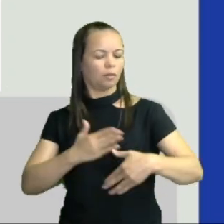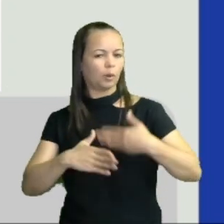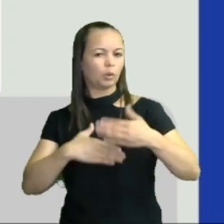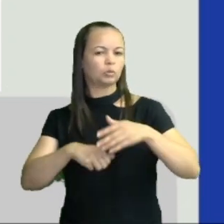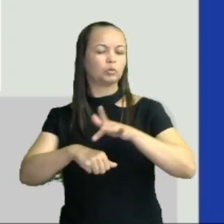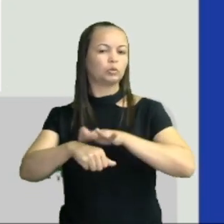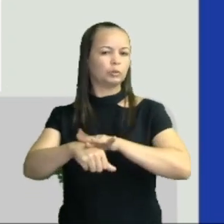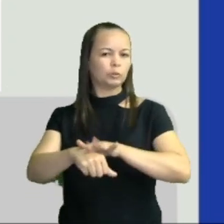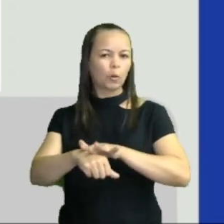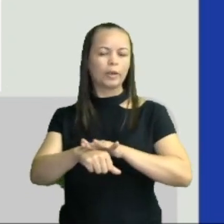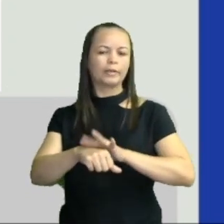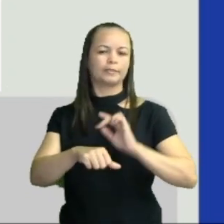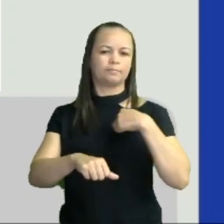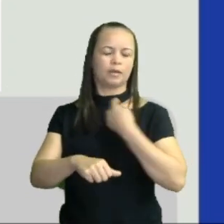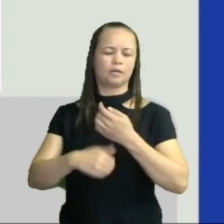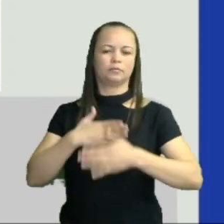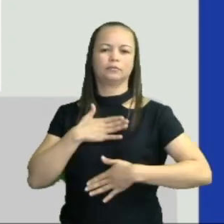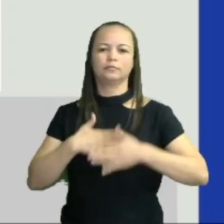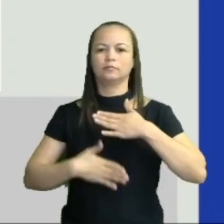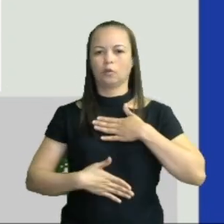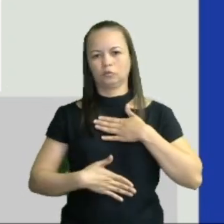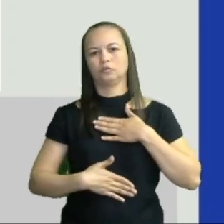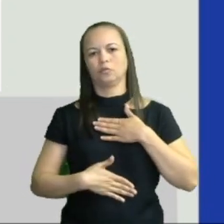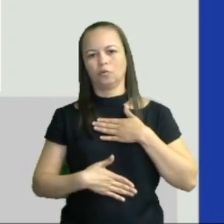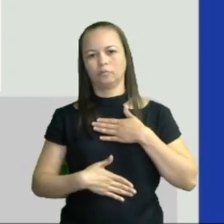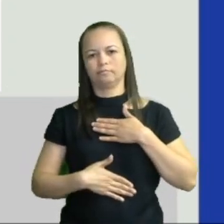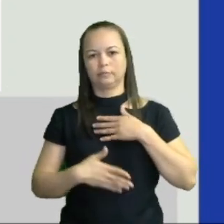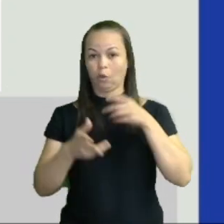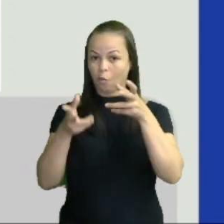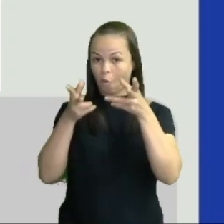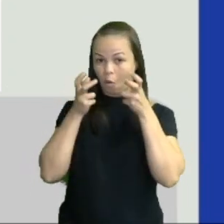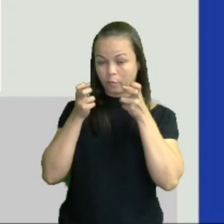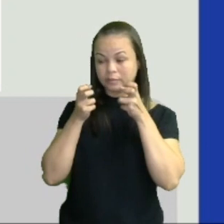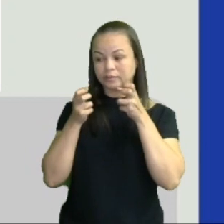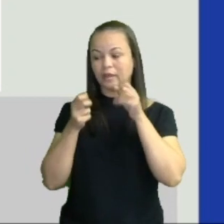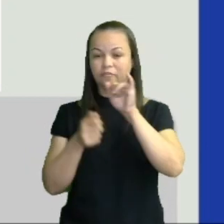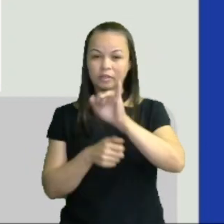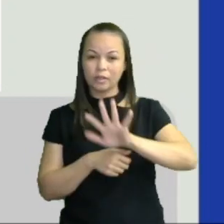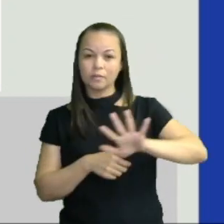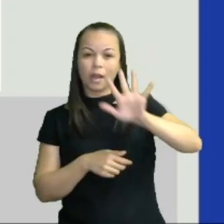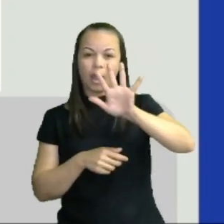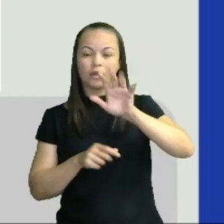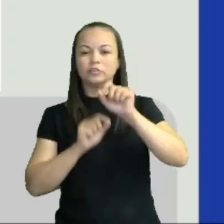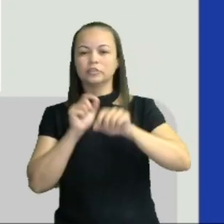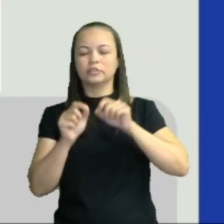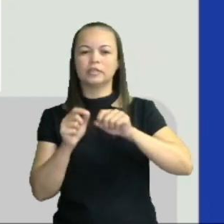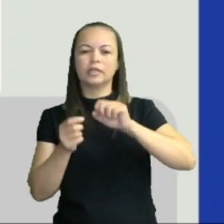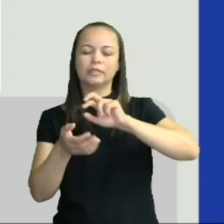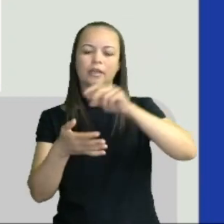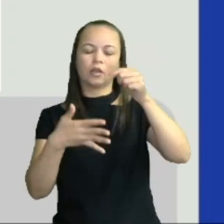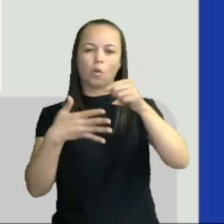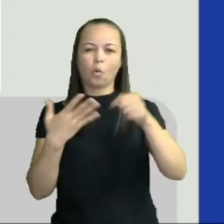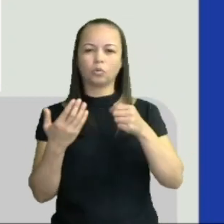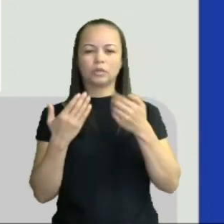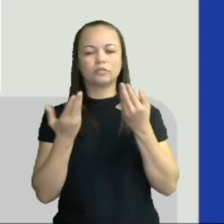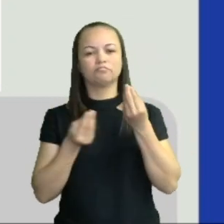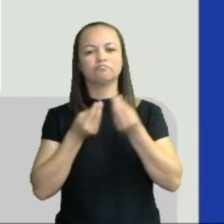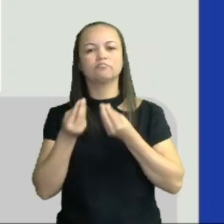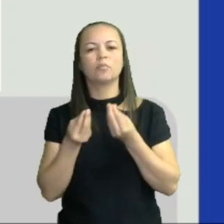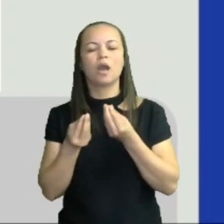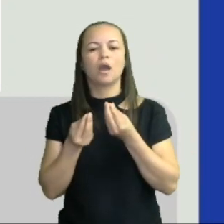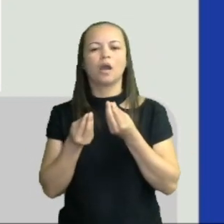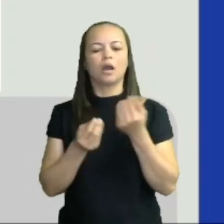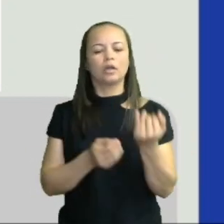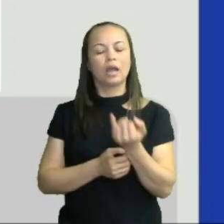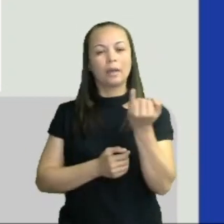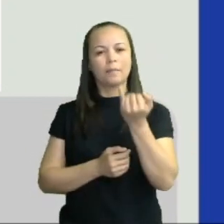nosso corpo. Isso mesmo. Observe aqui, por exemplo, que existem também outras atitudes que vão te